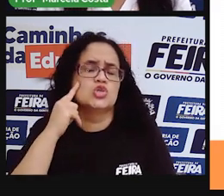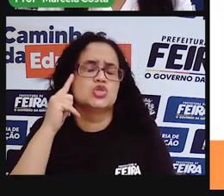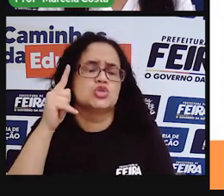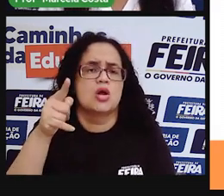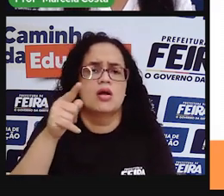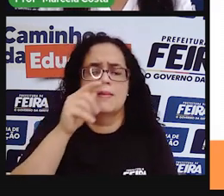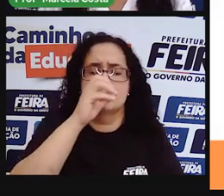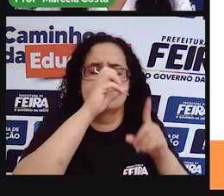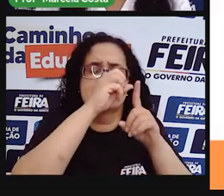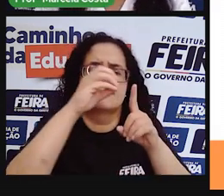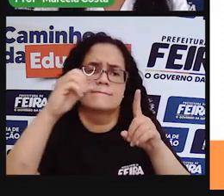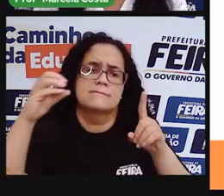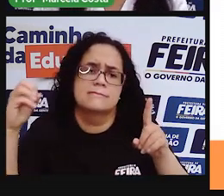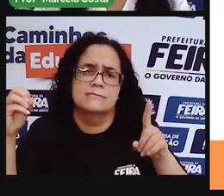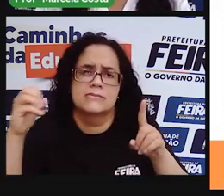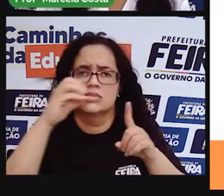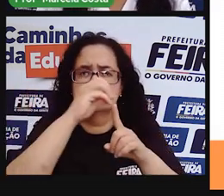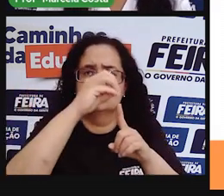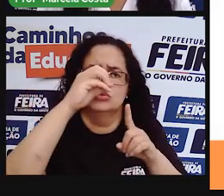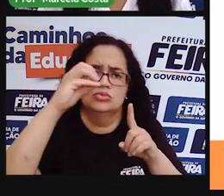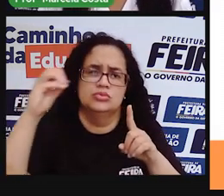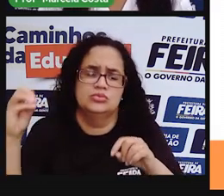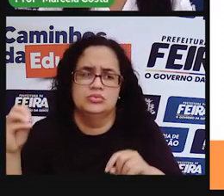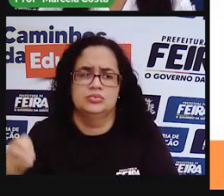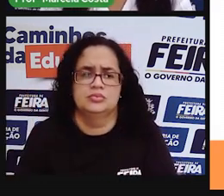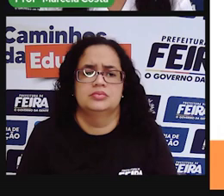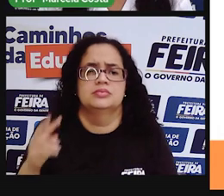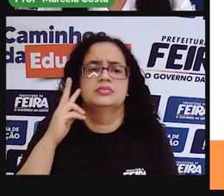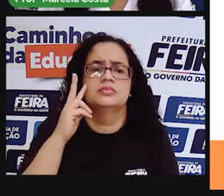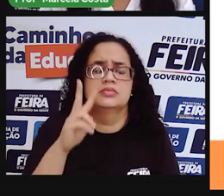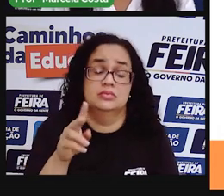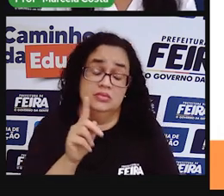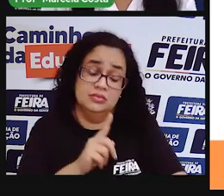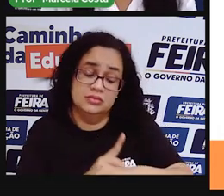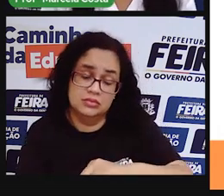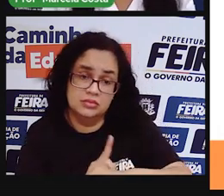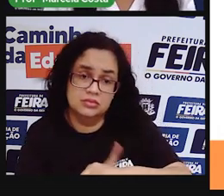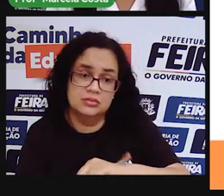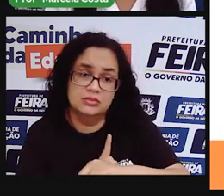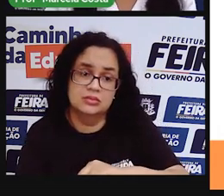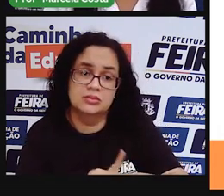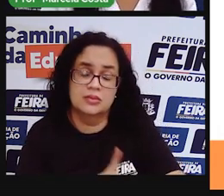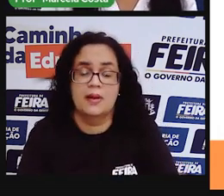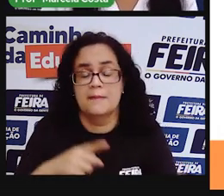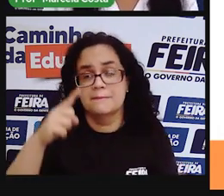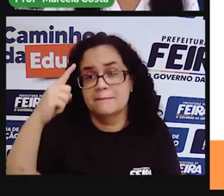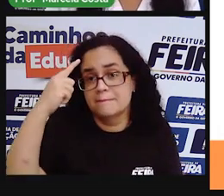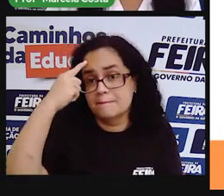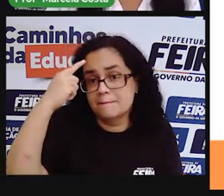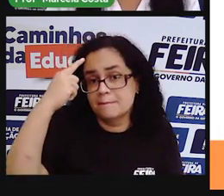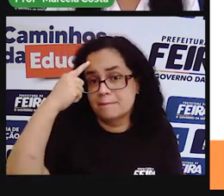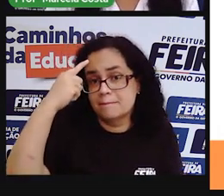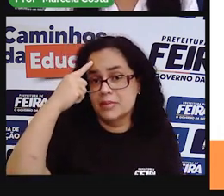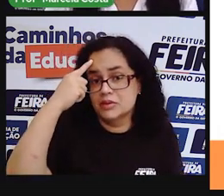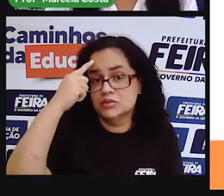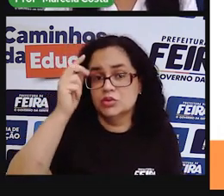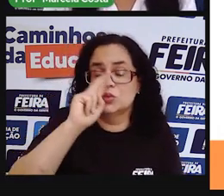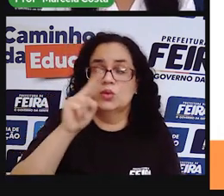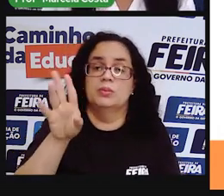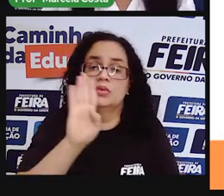emojis que eu vou mostrar, tá bom? Vou dar um tempo para você pensar qual é o nome do